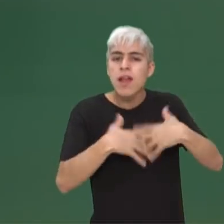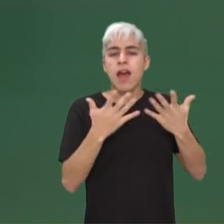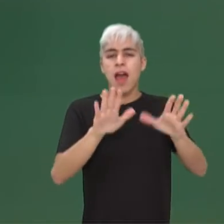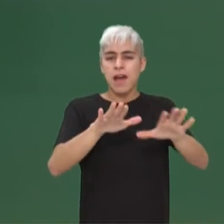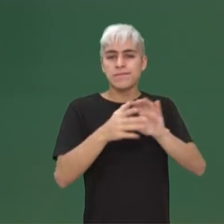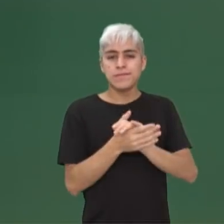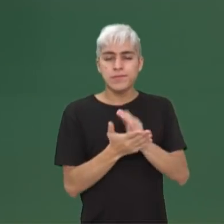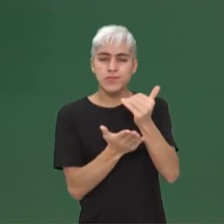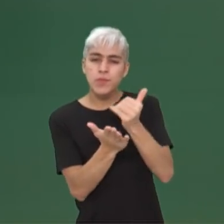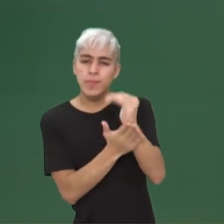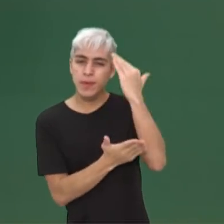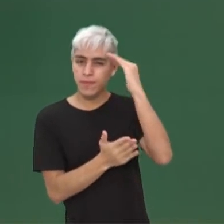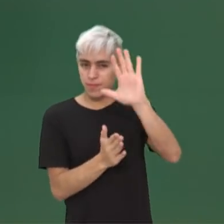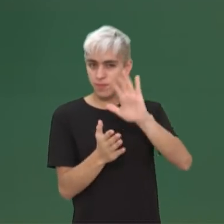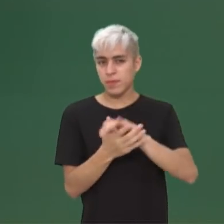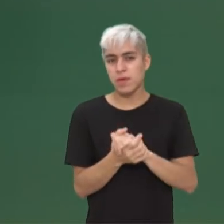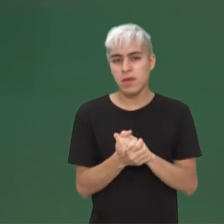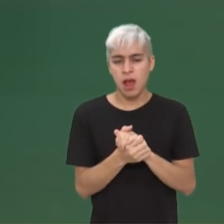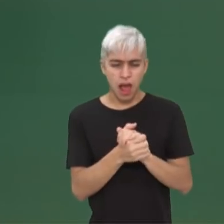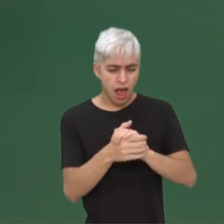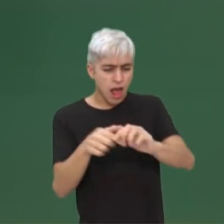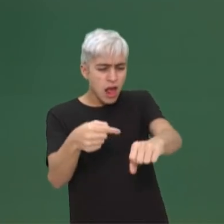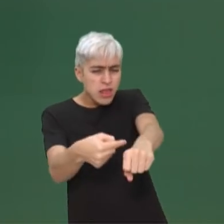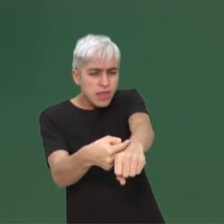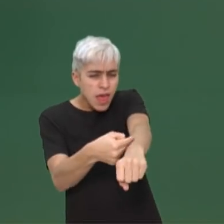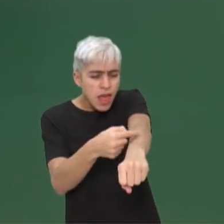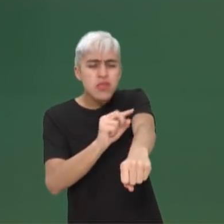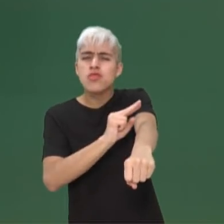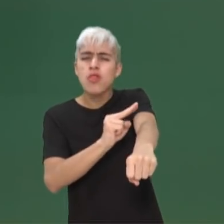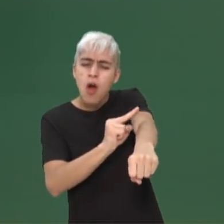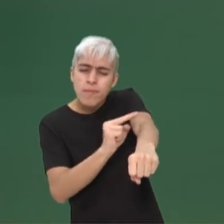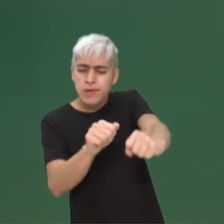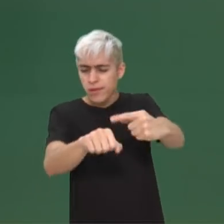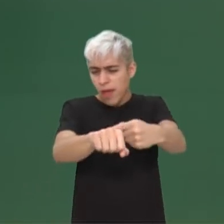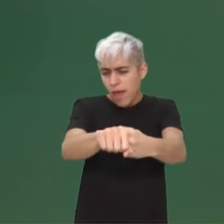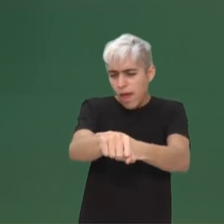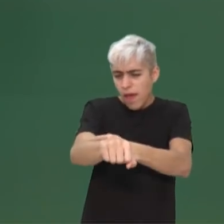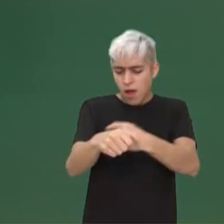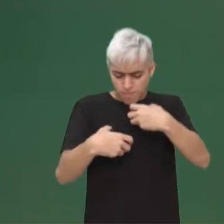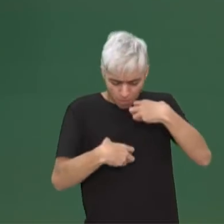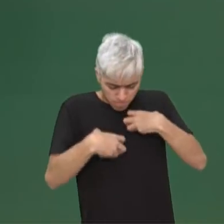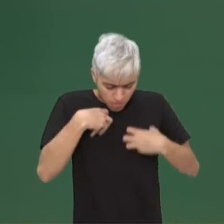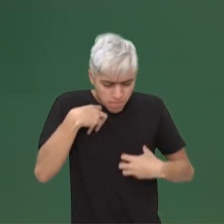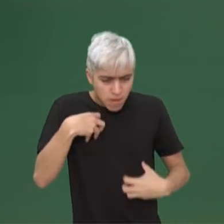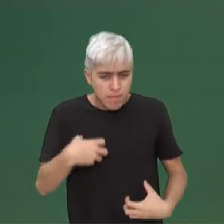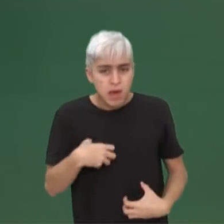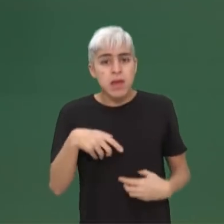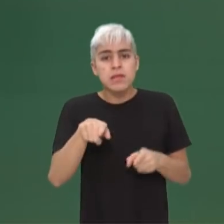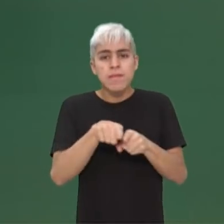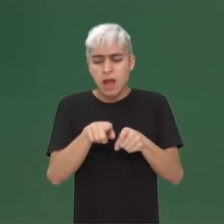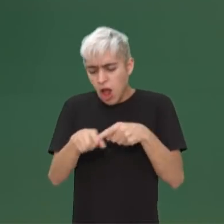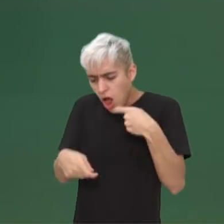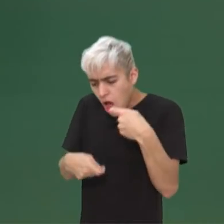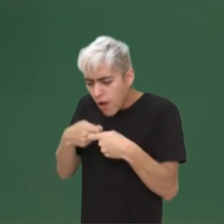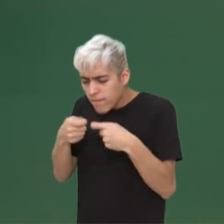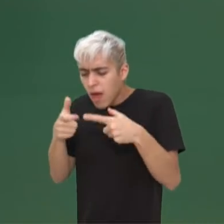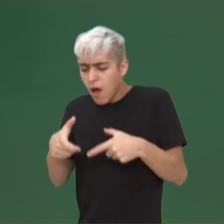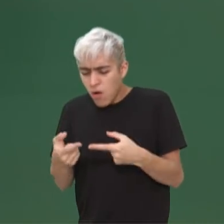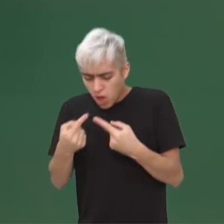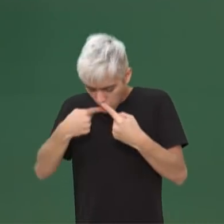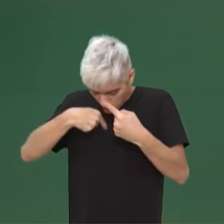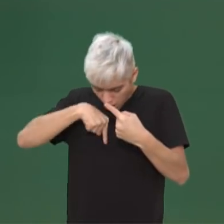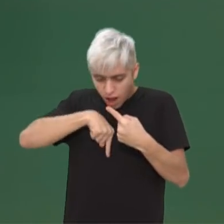entendia lá, começava a estudar e dar nomes para os músculos do seu corpo, começava a dar nome para os órgãos, você se alimentava, para onde iria esse alimento?